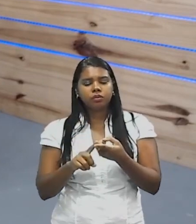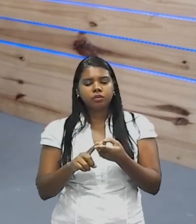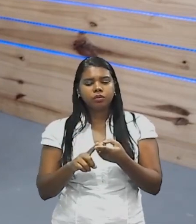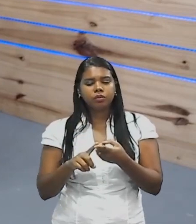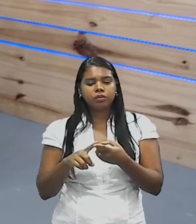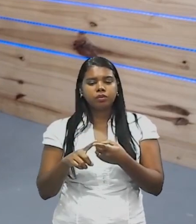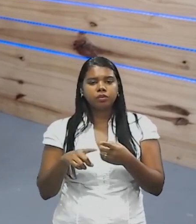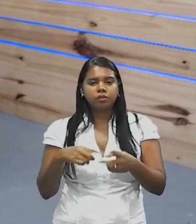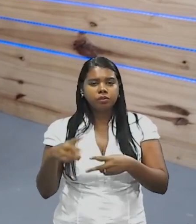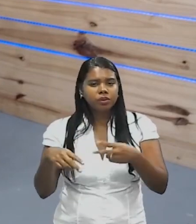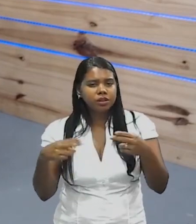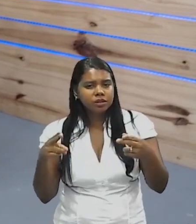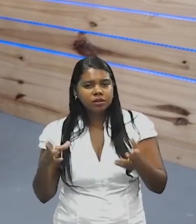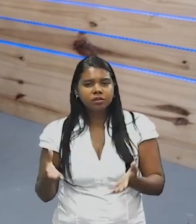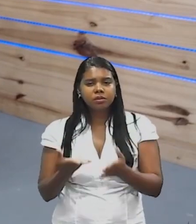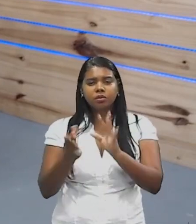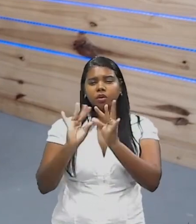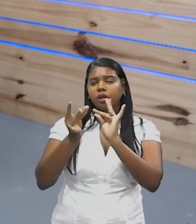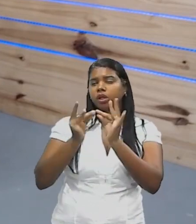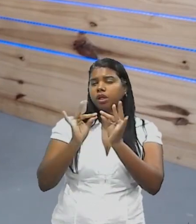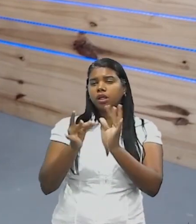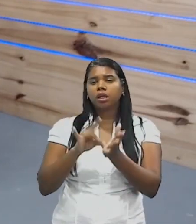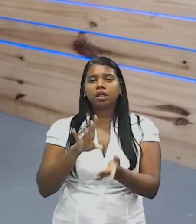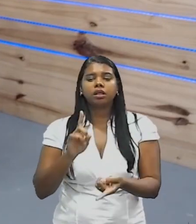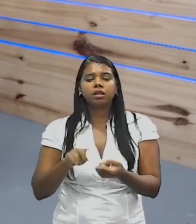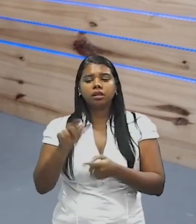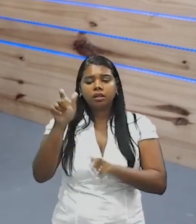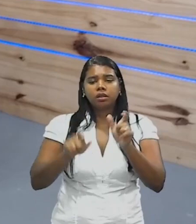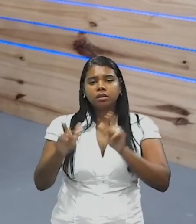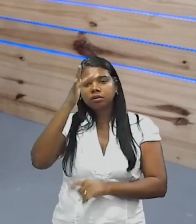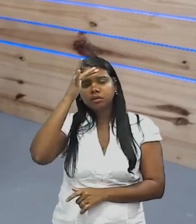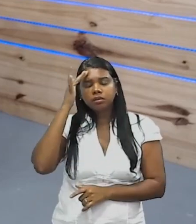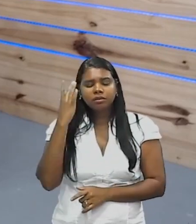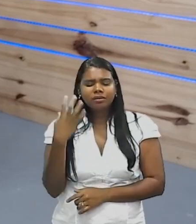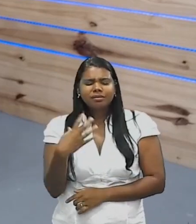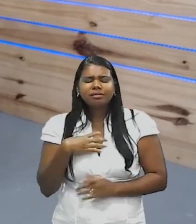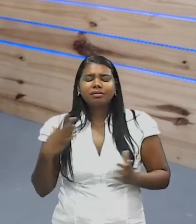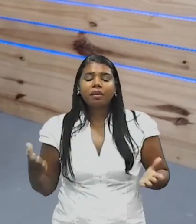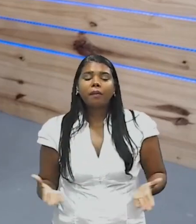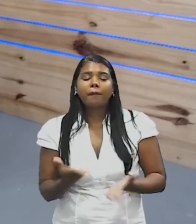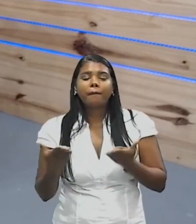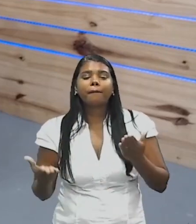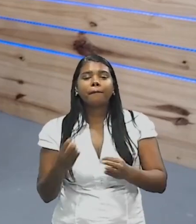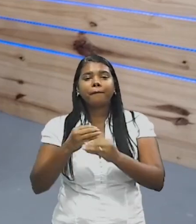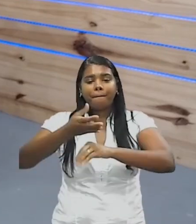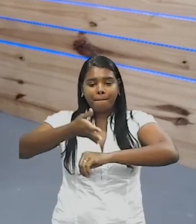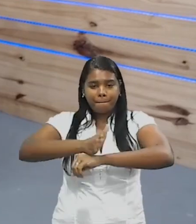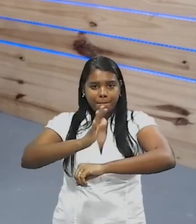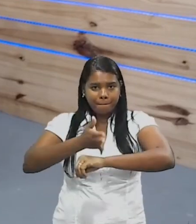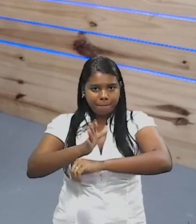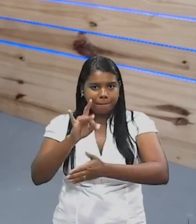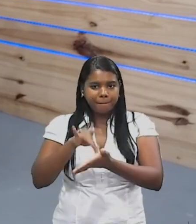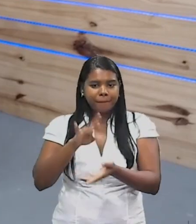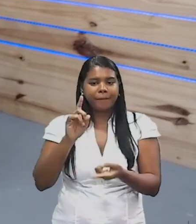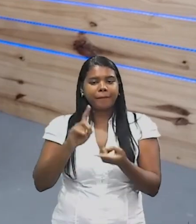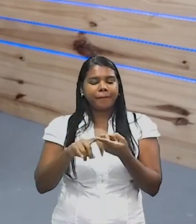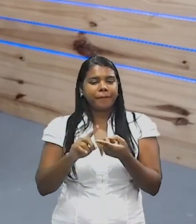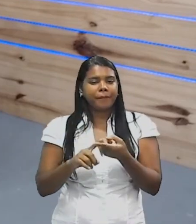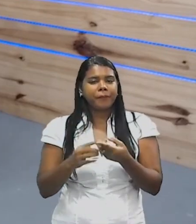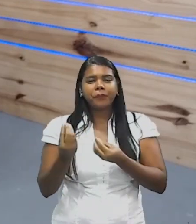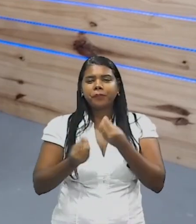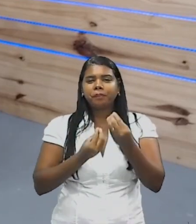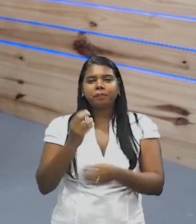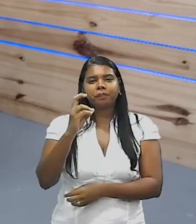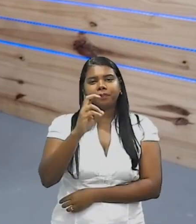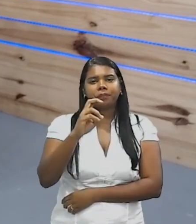promoções, dinâmicas, mas que as pessoas se sintam motivadas a implementar o quê? A prática da qualidade, como o 5S,